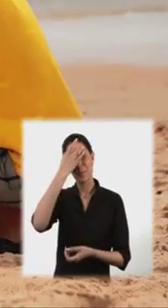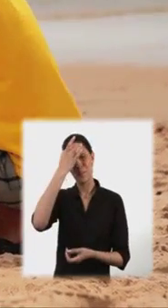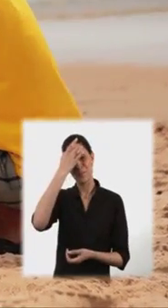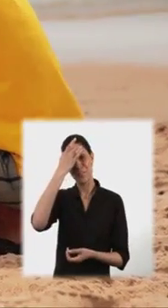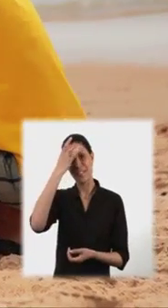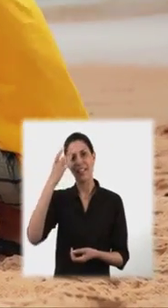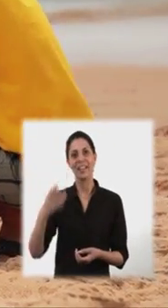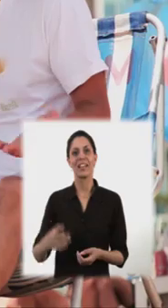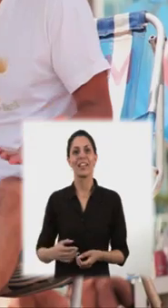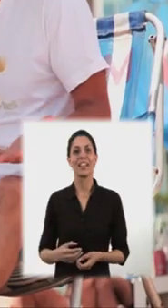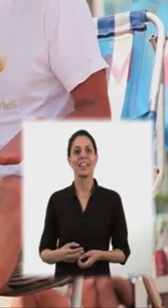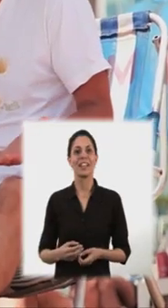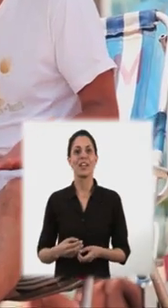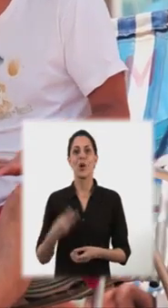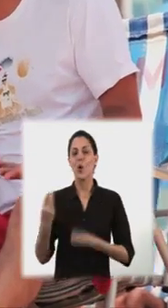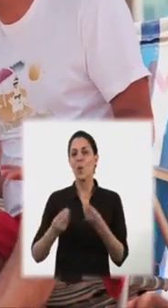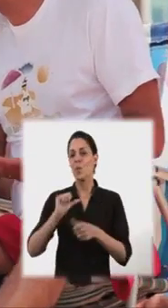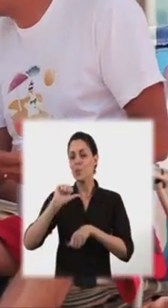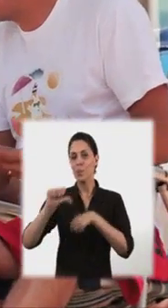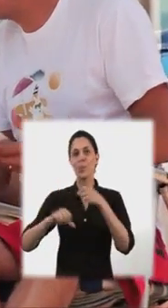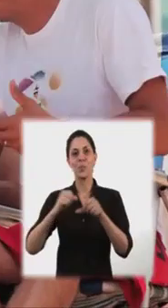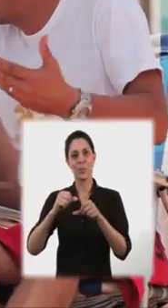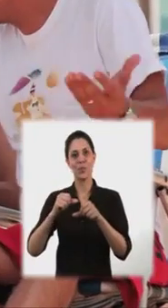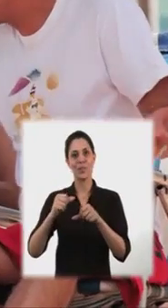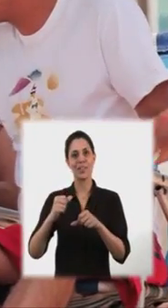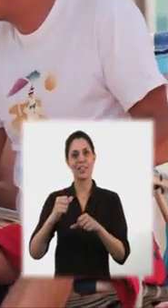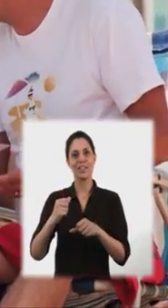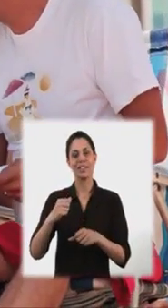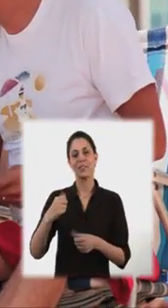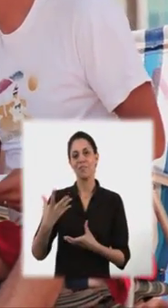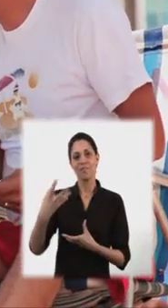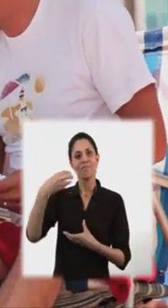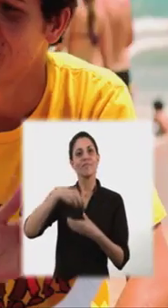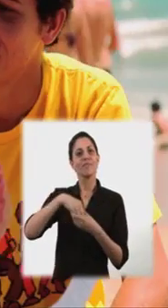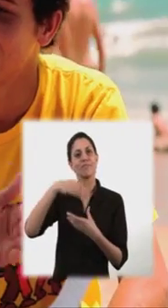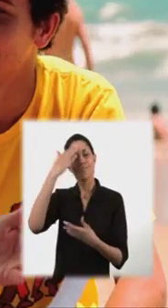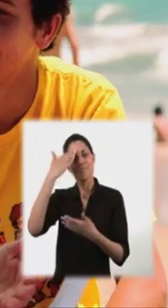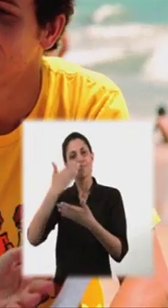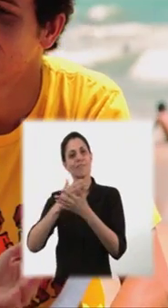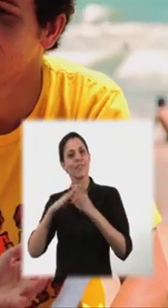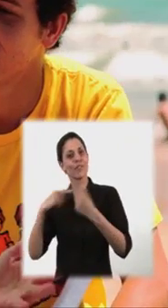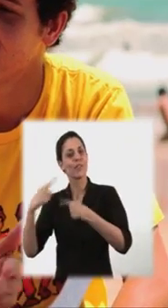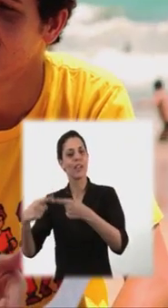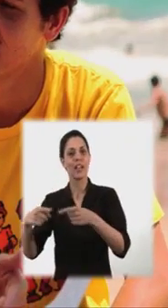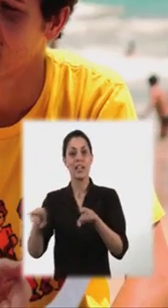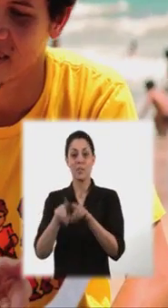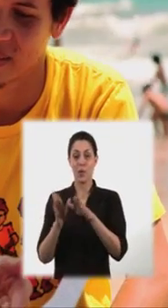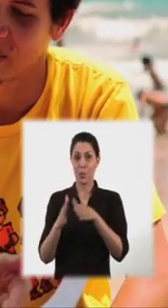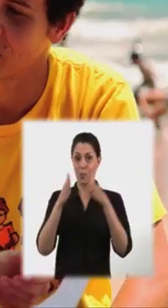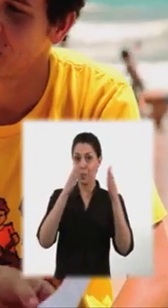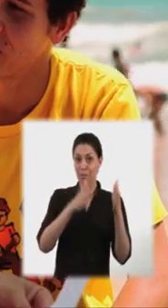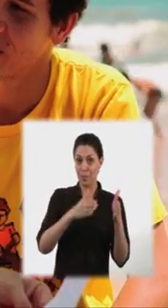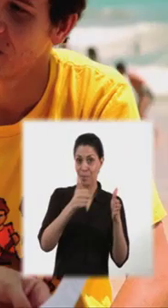diferença de tempo, né? A atualidade hoje, tudo está totalmente libertino. Eu acho que tanto no primeiro contexto quanto